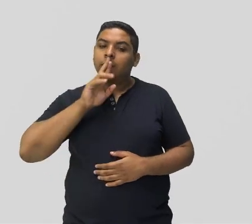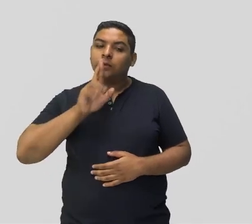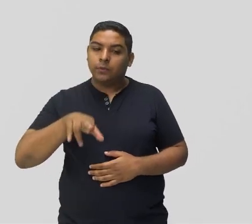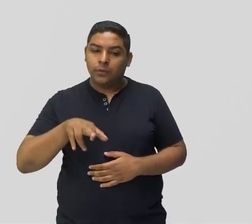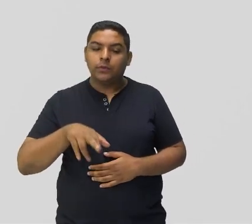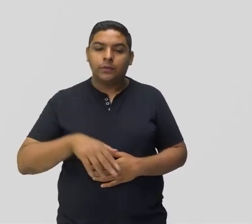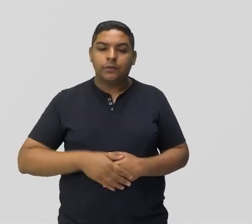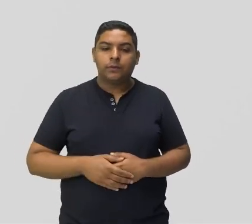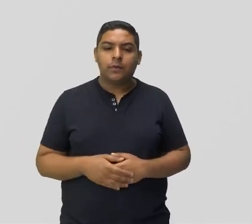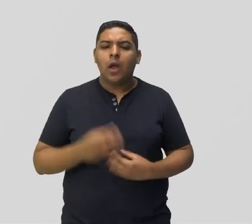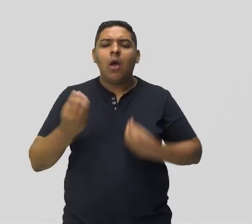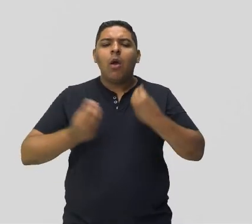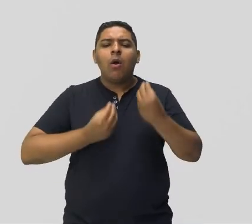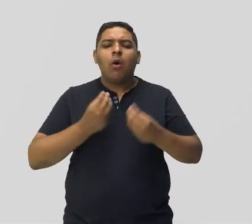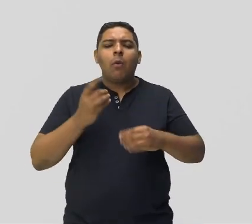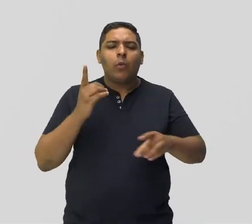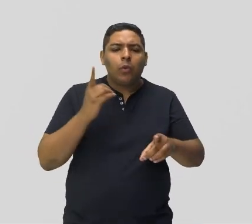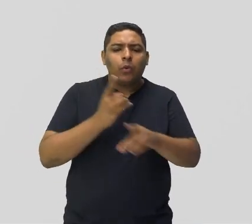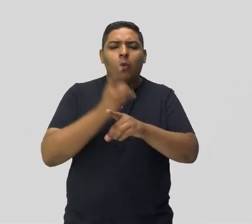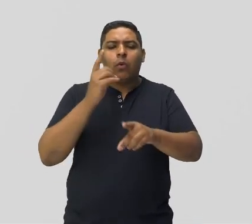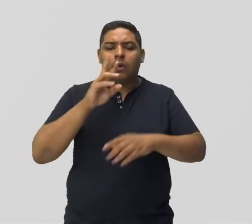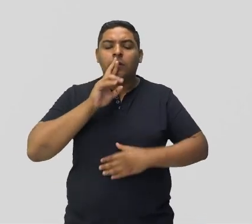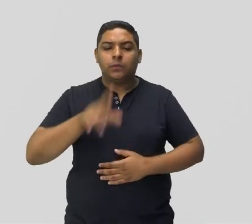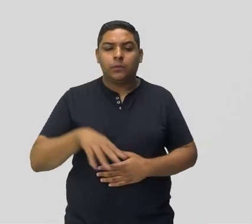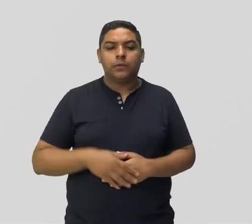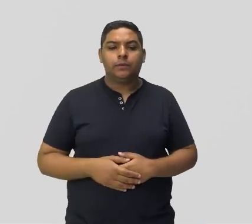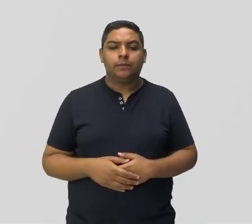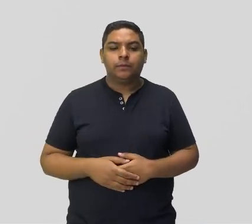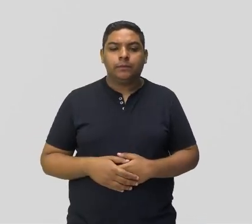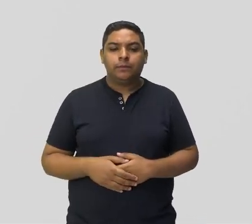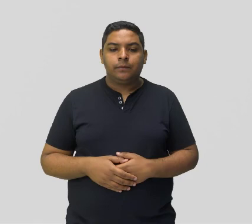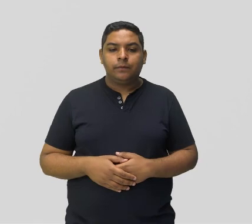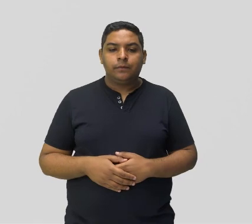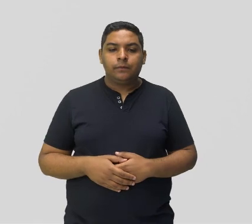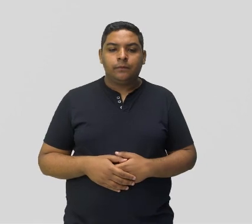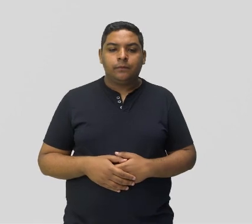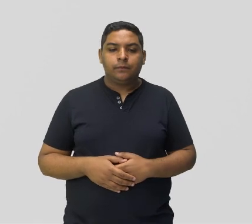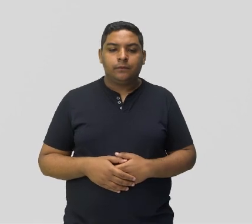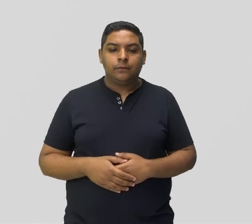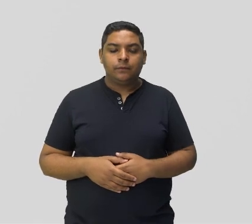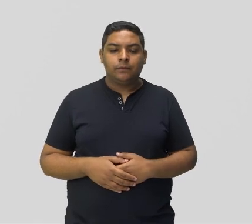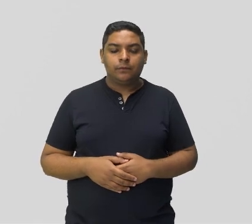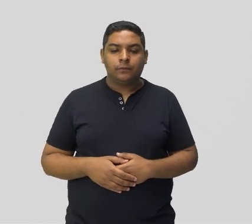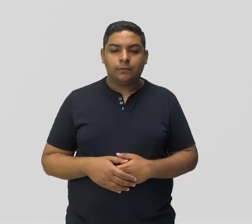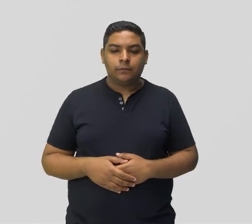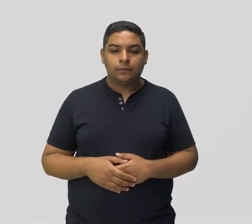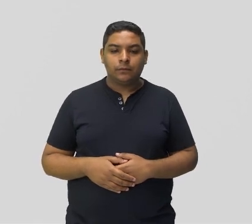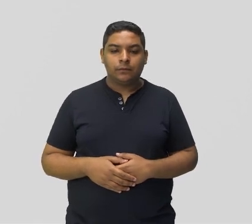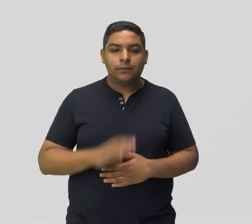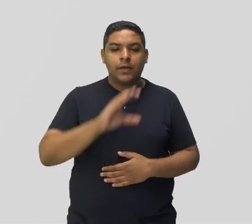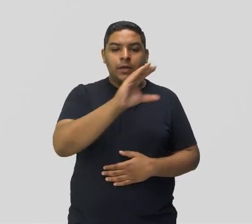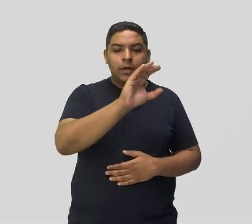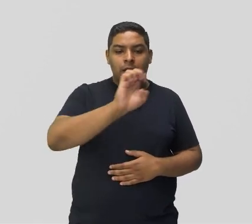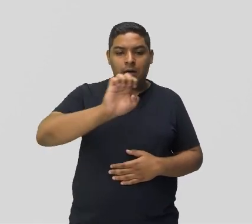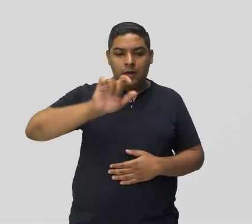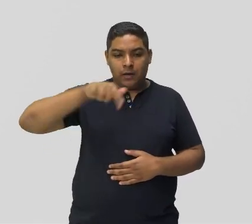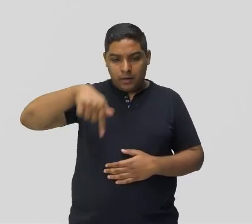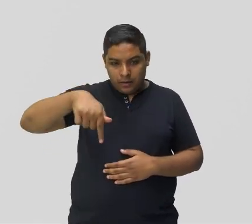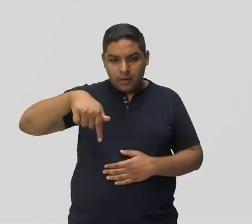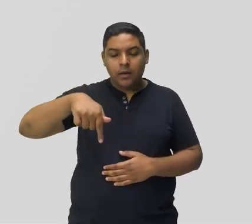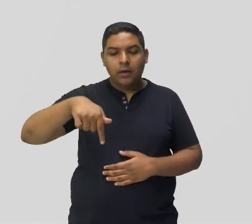E vamos ver como a gente encontra a resposta. Olha só, capacitância equivalente é a capacitância sobre o